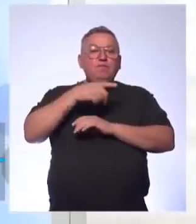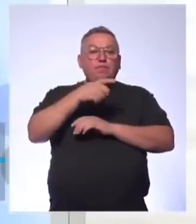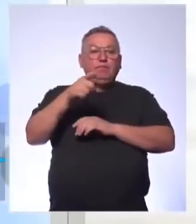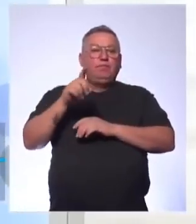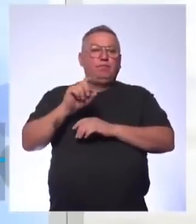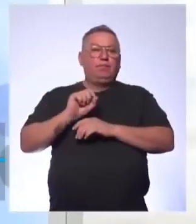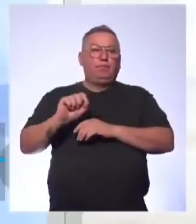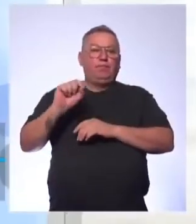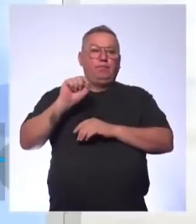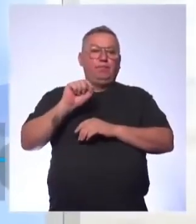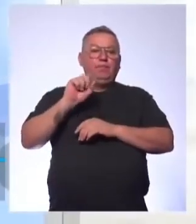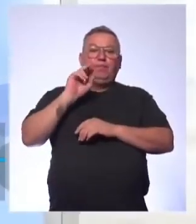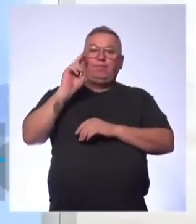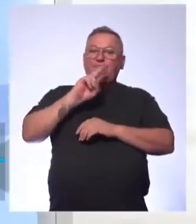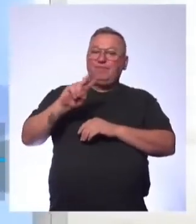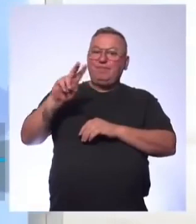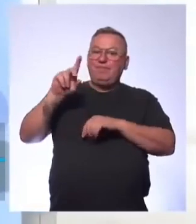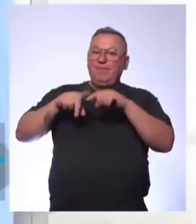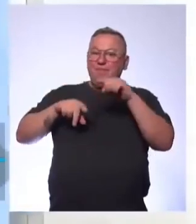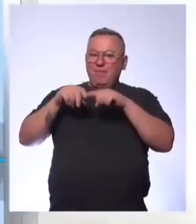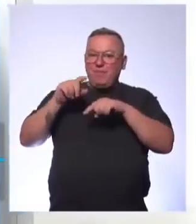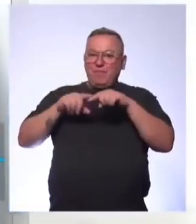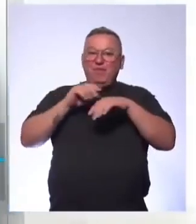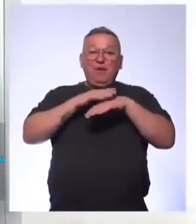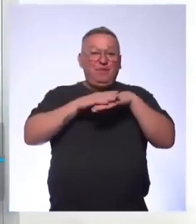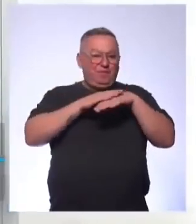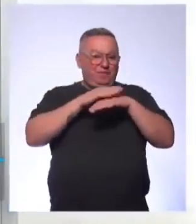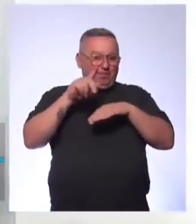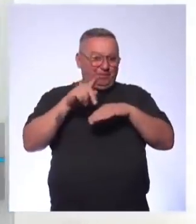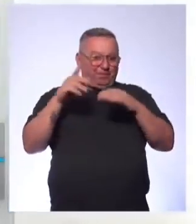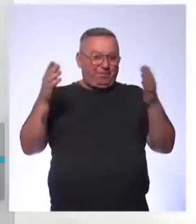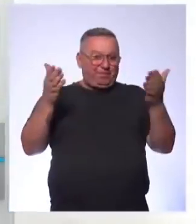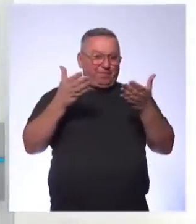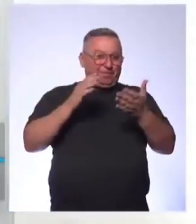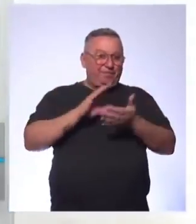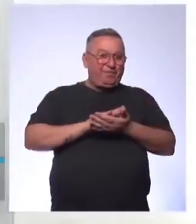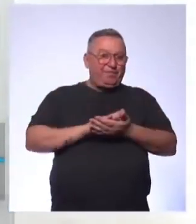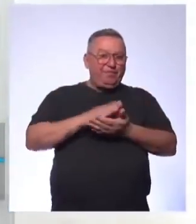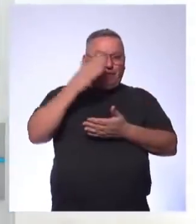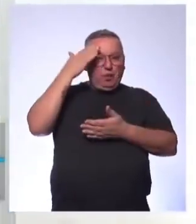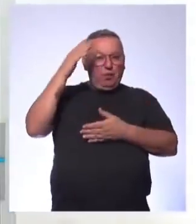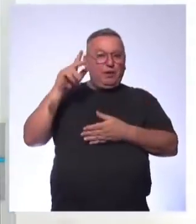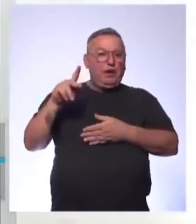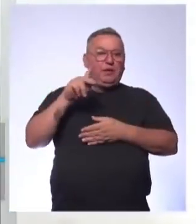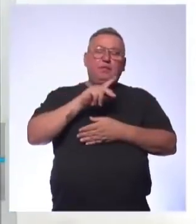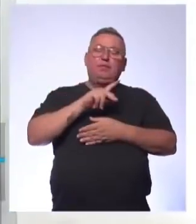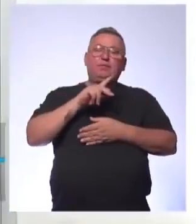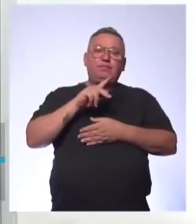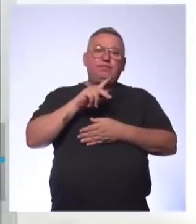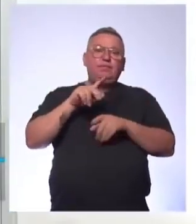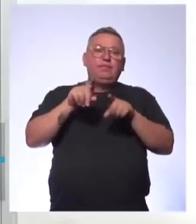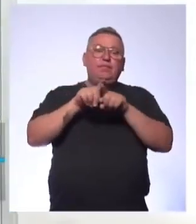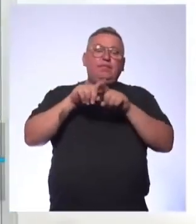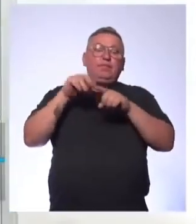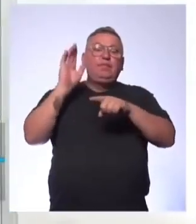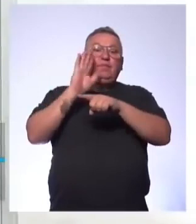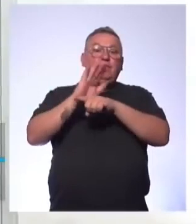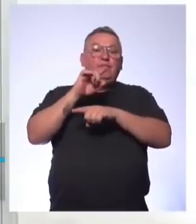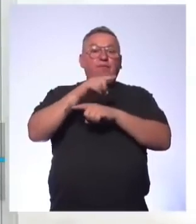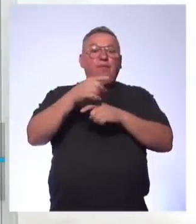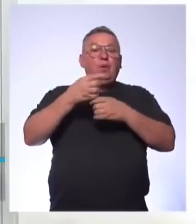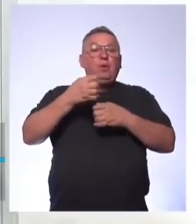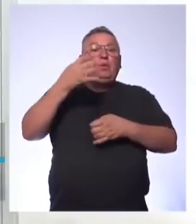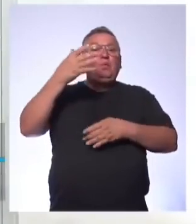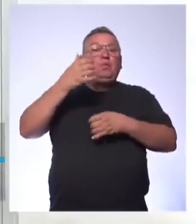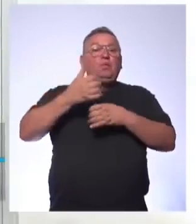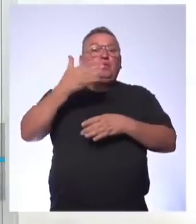ok? Então, corre lá, pega o seu material e vamos conversar com os professores. Thank you, teachers. Muito obrigada pela ajuda de vocês no